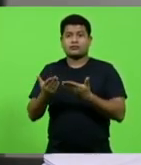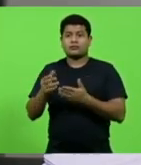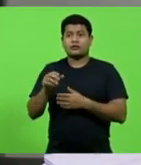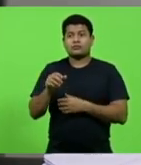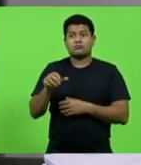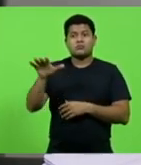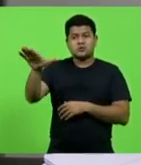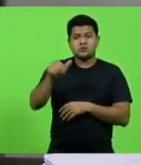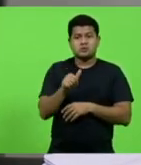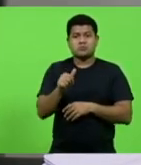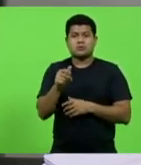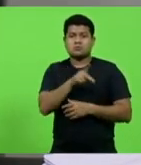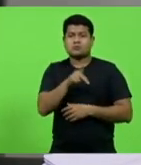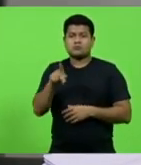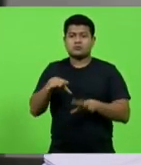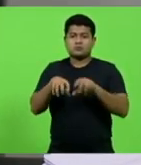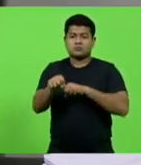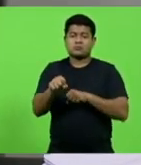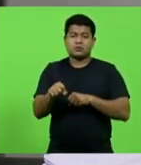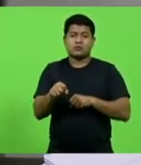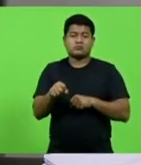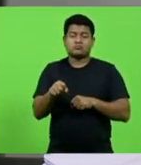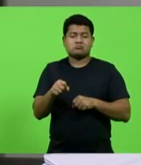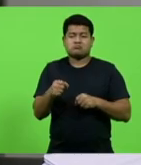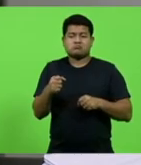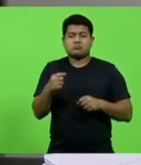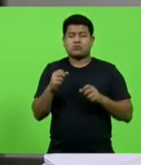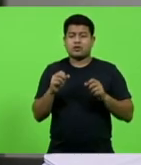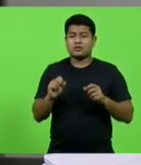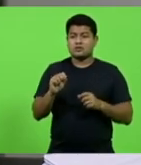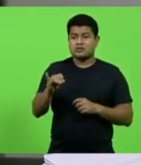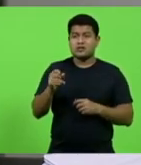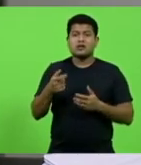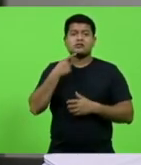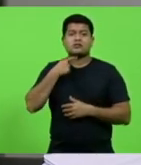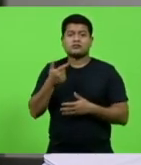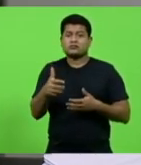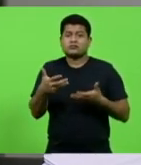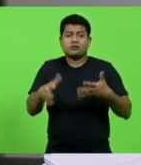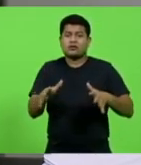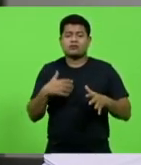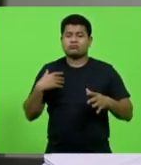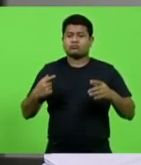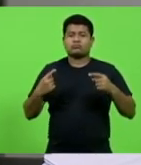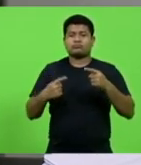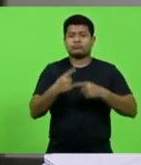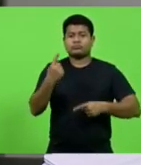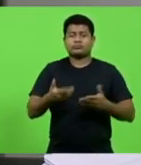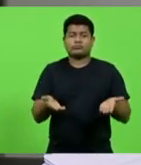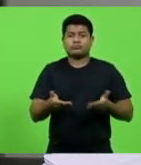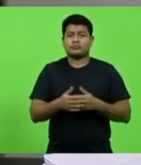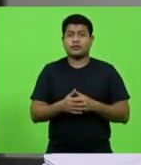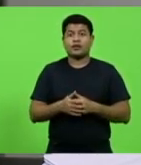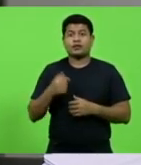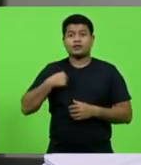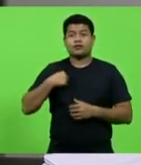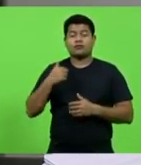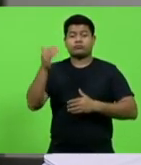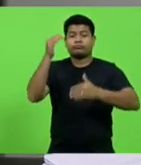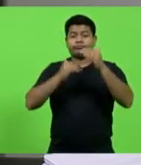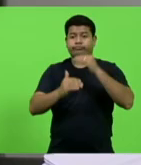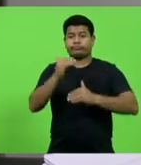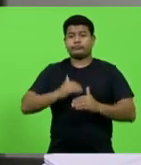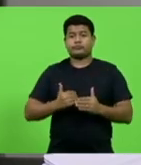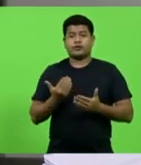pode. Se não, não, porque a lei não impede aqui. Então, eu estou regredindo do ponto de vista do conhecimento científico,